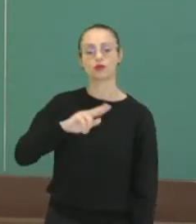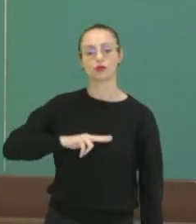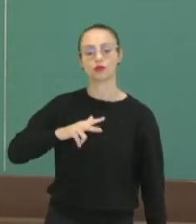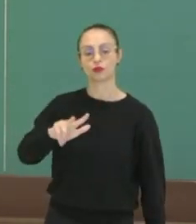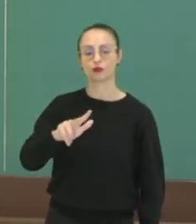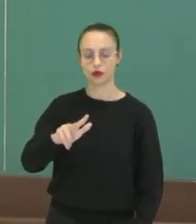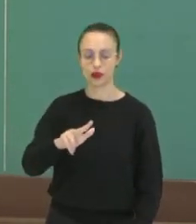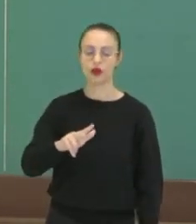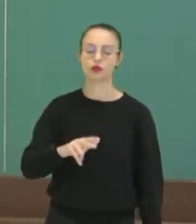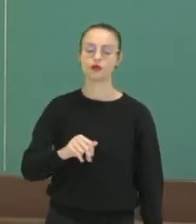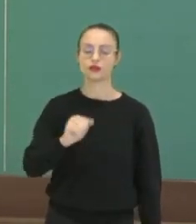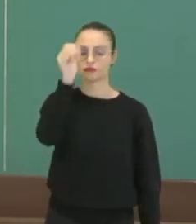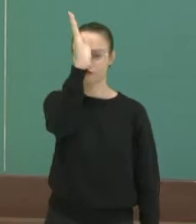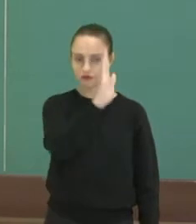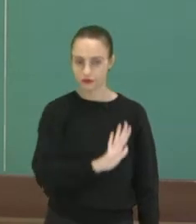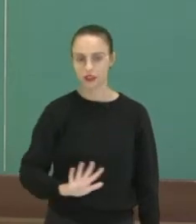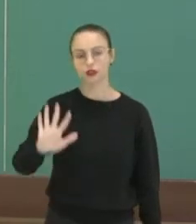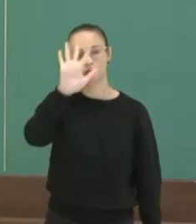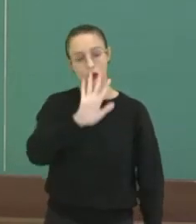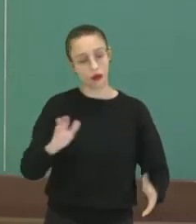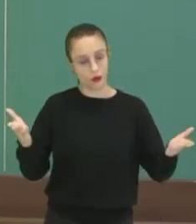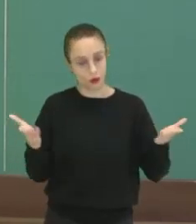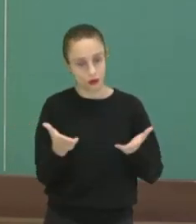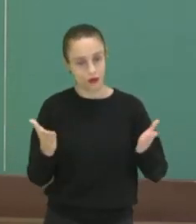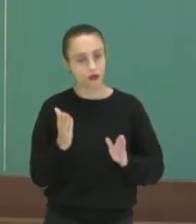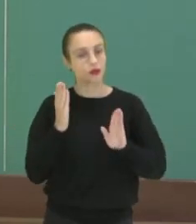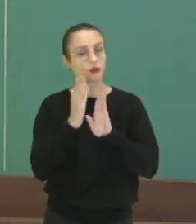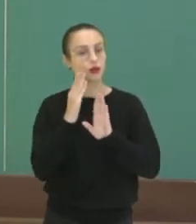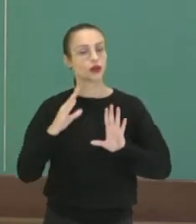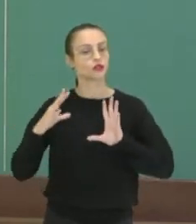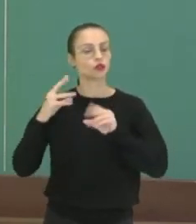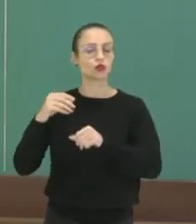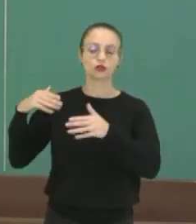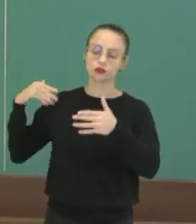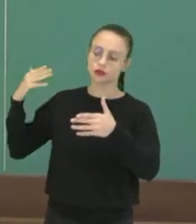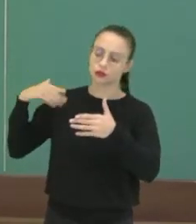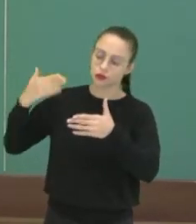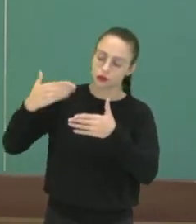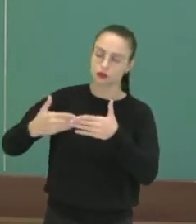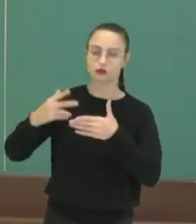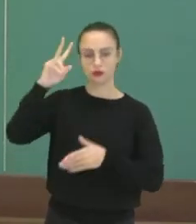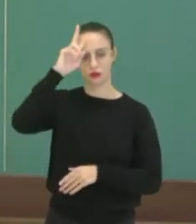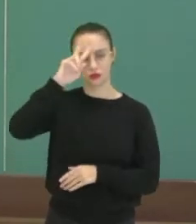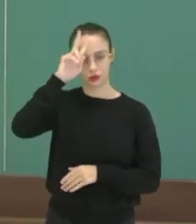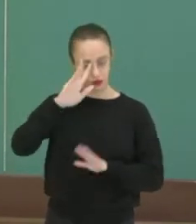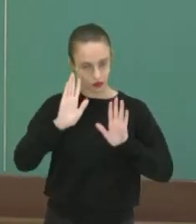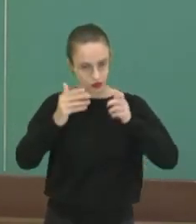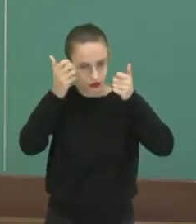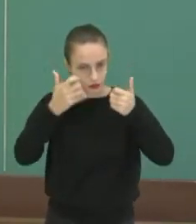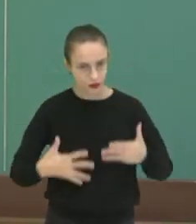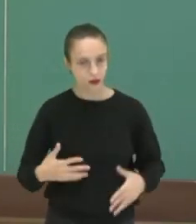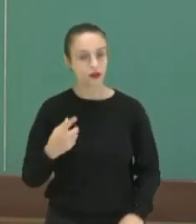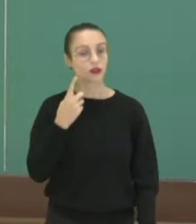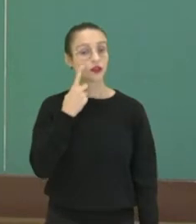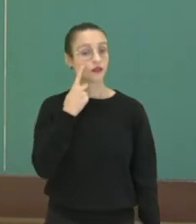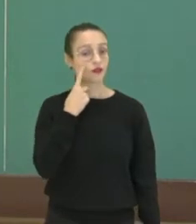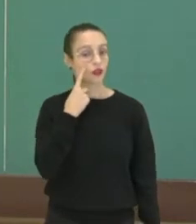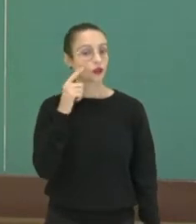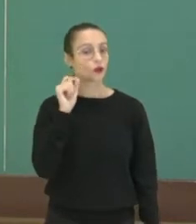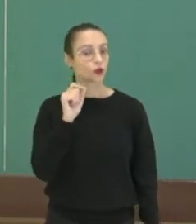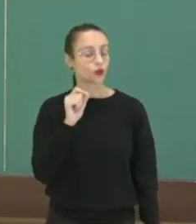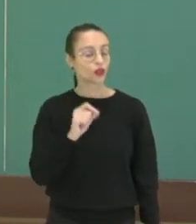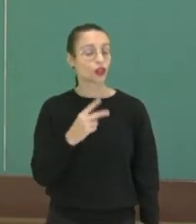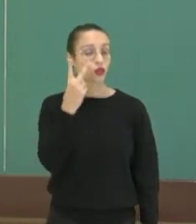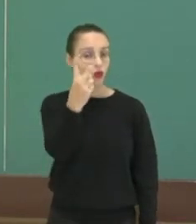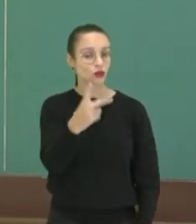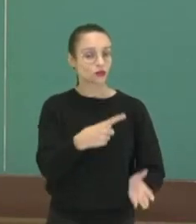território brasileiro atual, né? Em função de todo esse processo histórico que a gente acabou de falar. Vocês vejam que foram 2